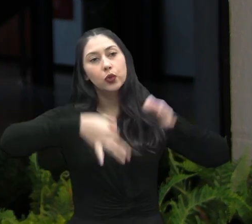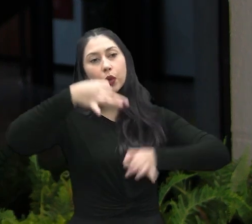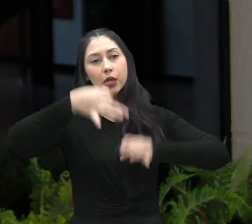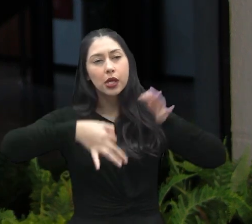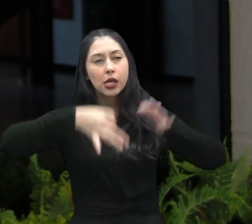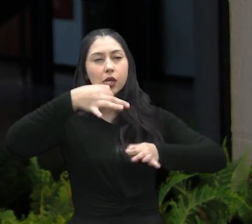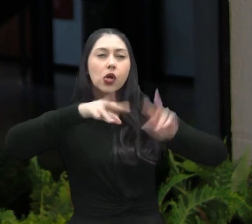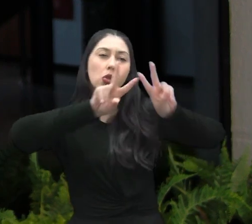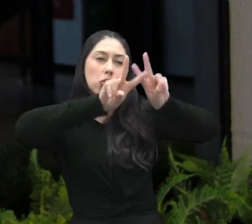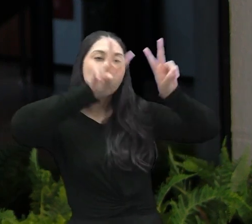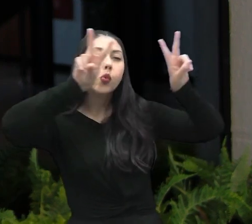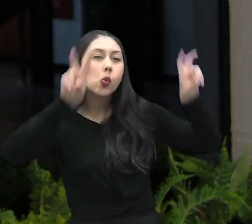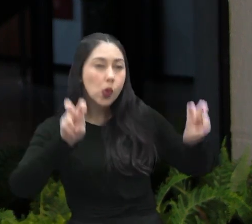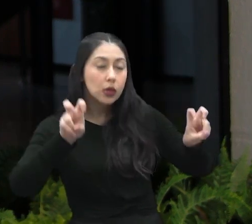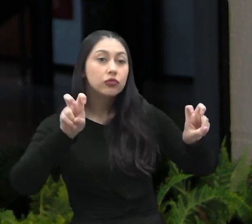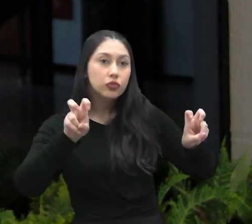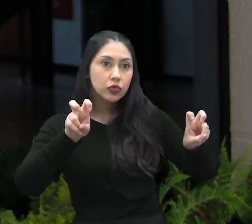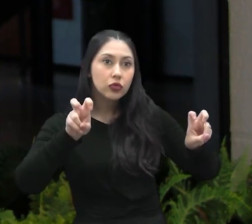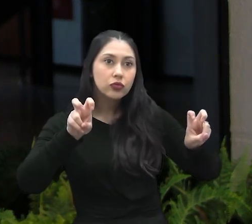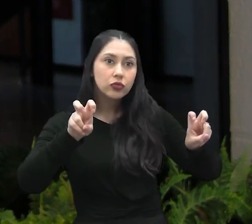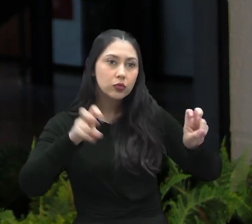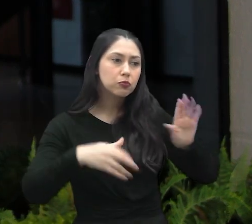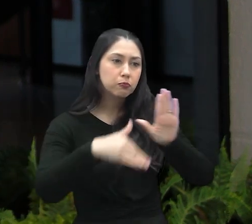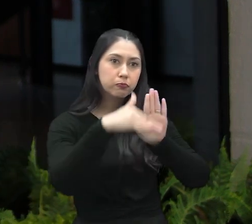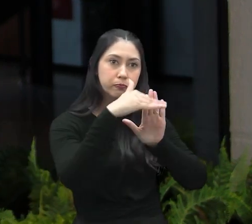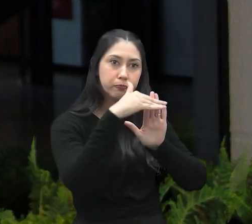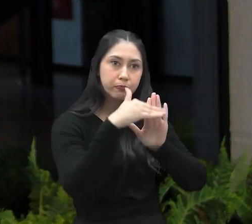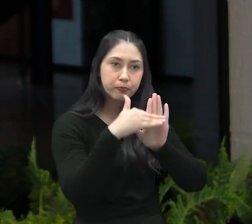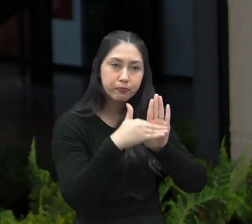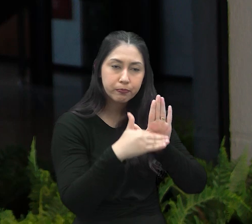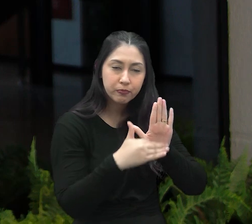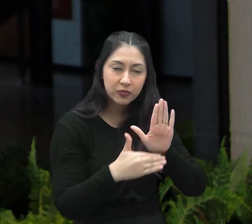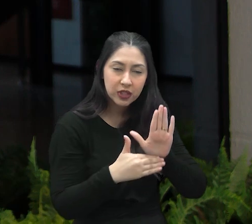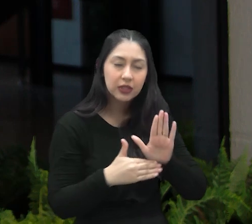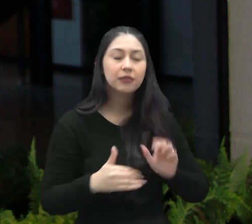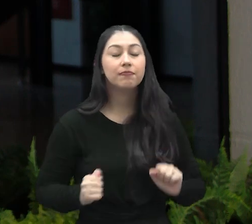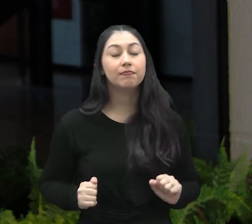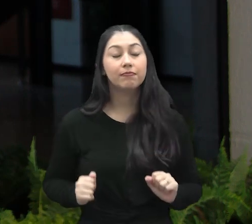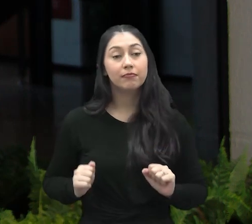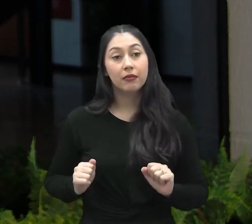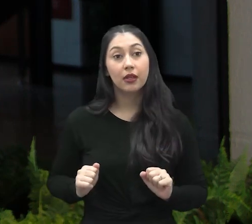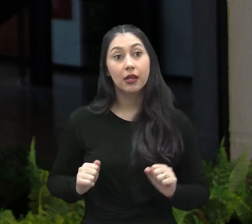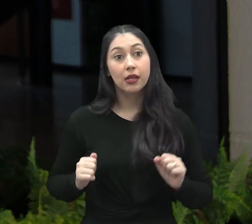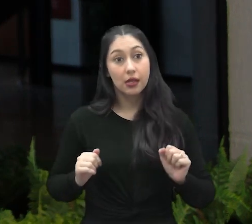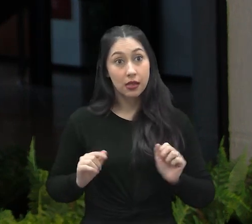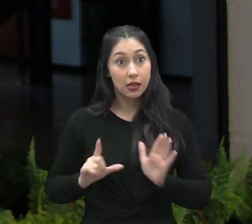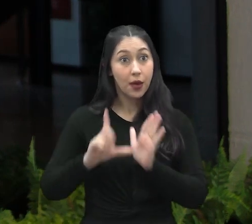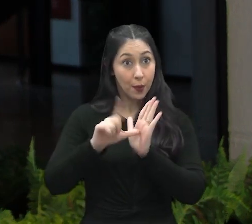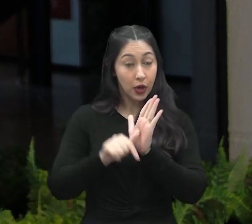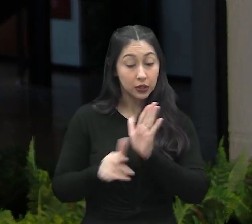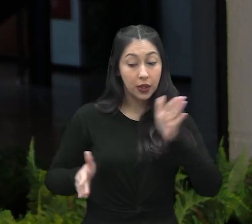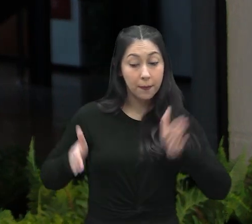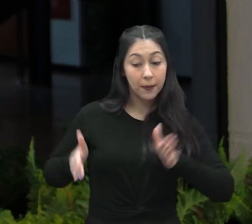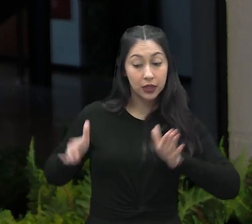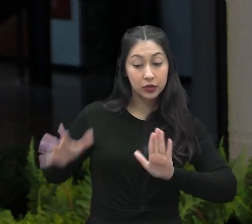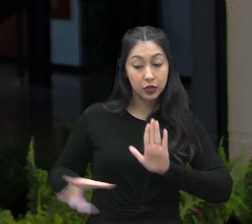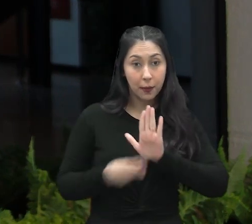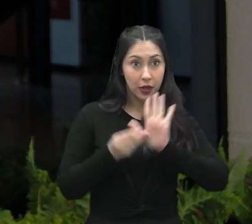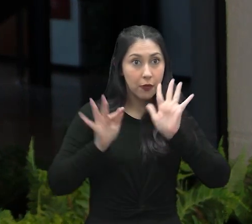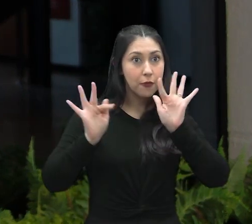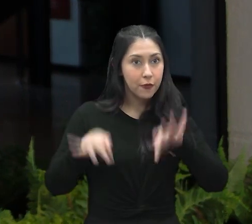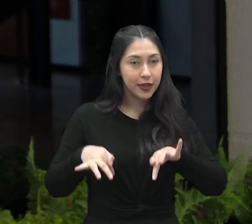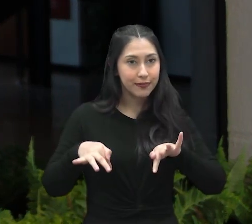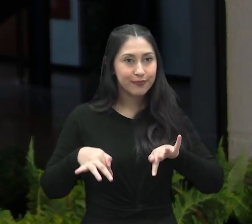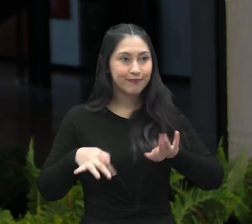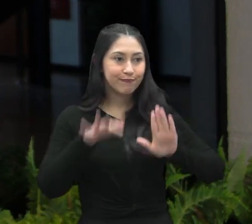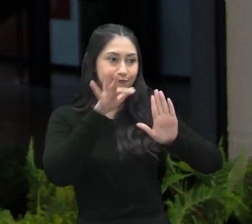teor do processo, dos aspectos materiais e formais do processo. Após o prazo de emendas, o projeto é